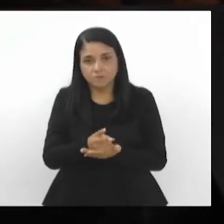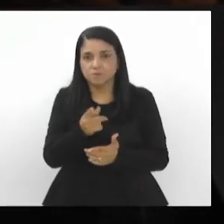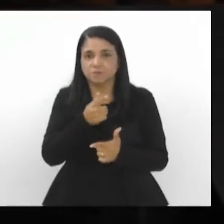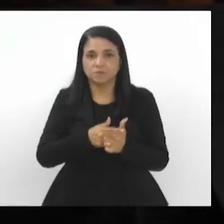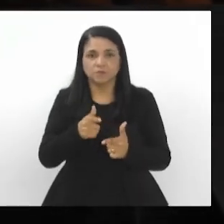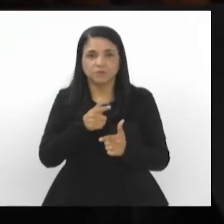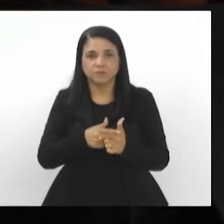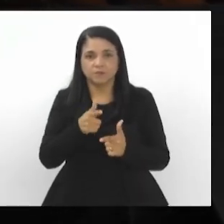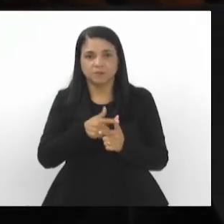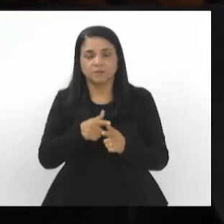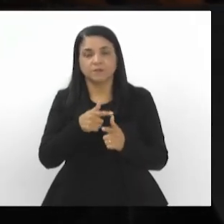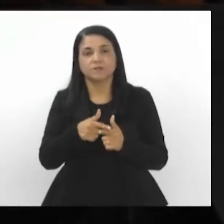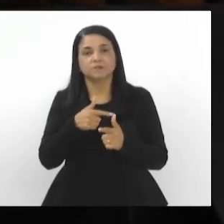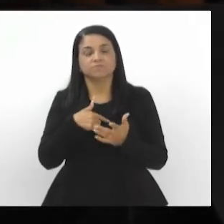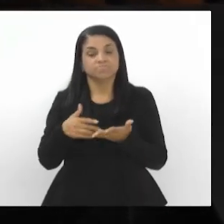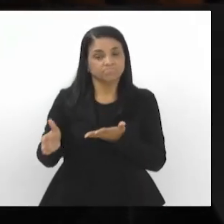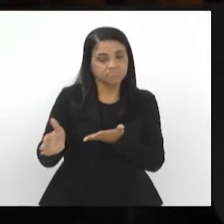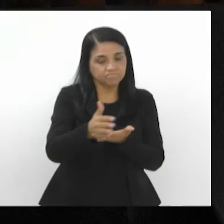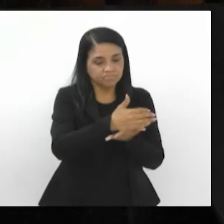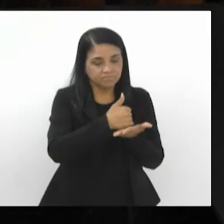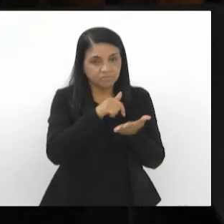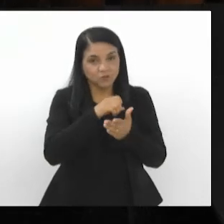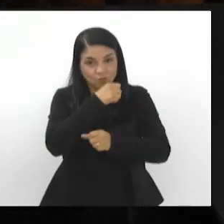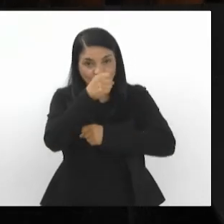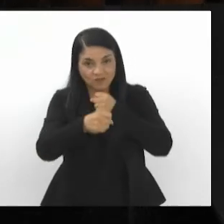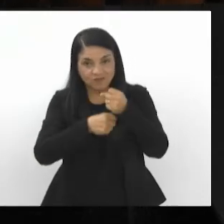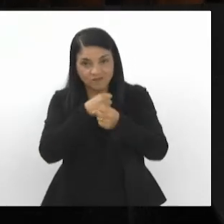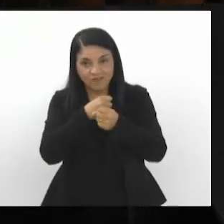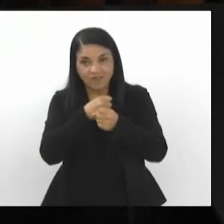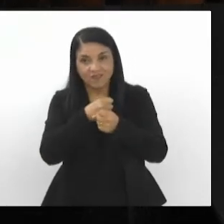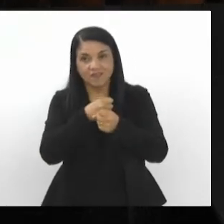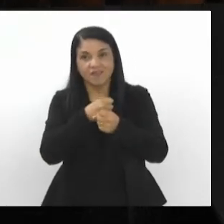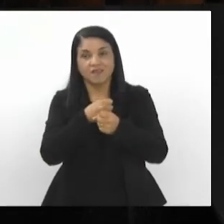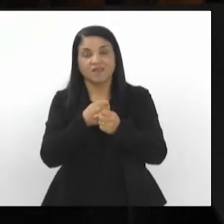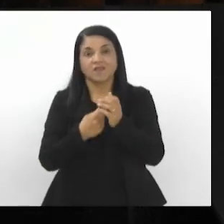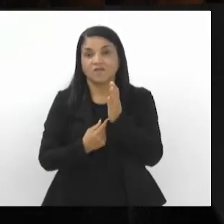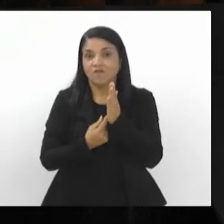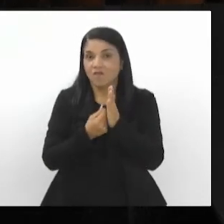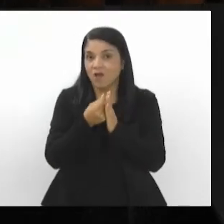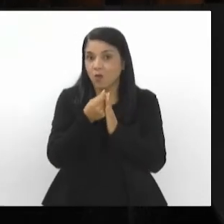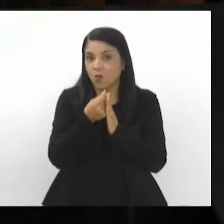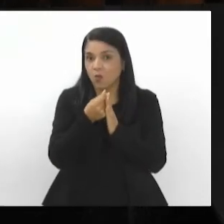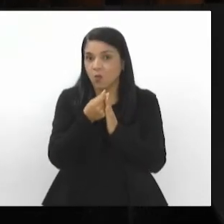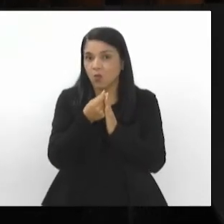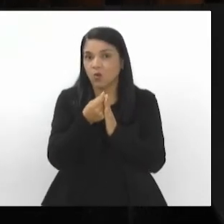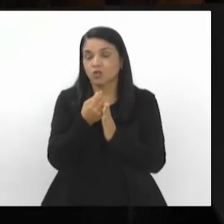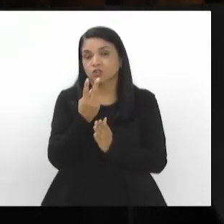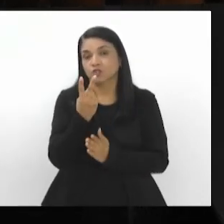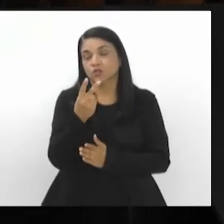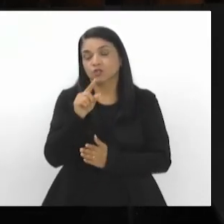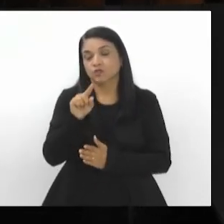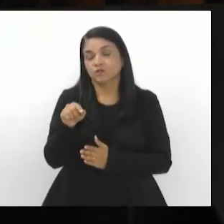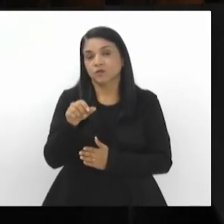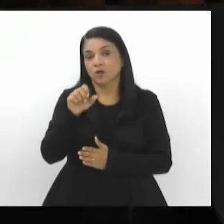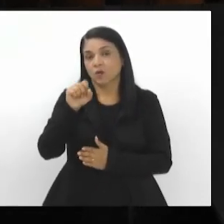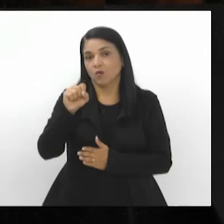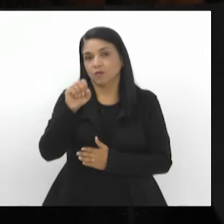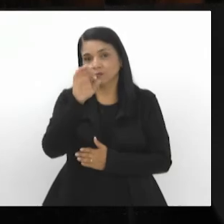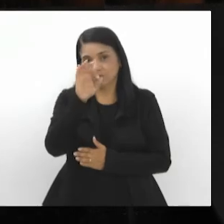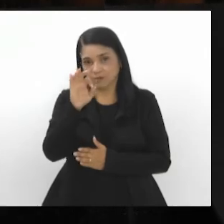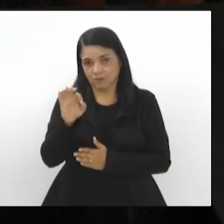A previsão de arrecadação para o ano que vem é superior em valores nominais, em apenas